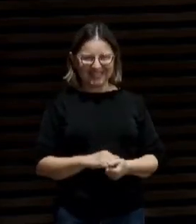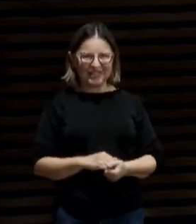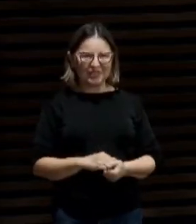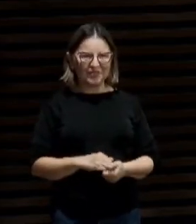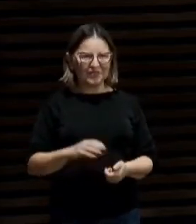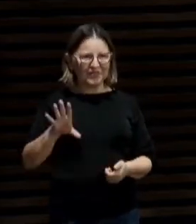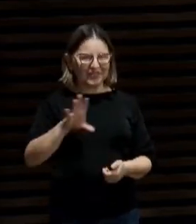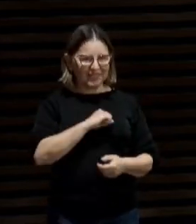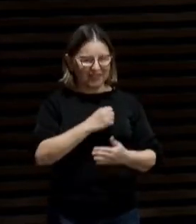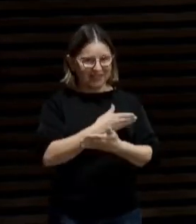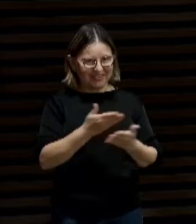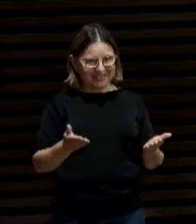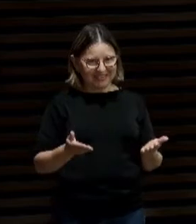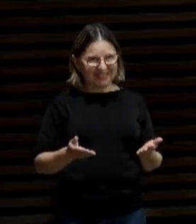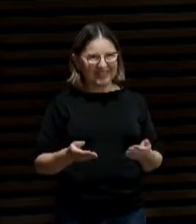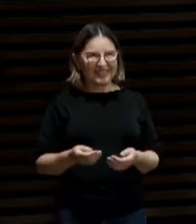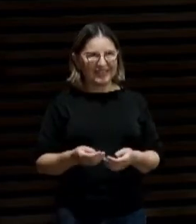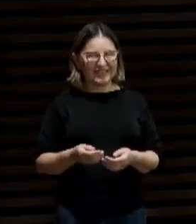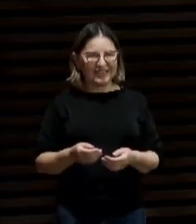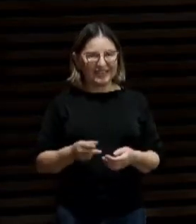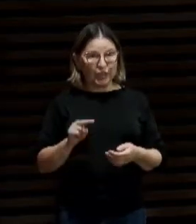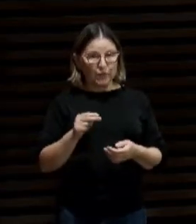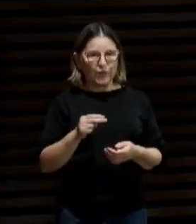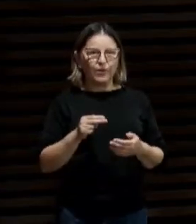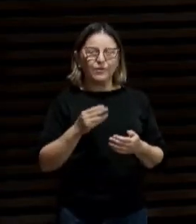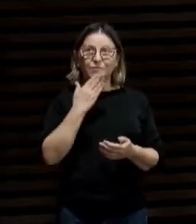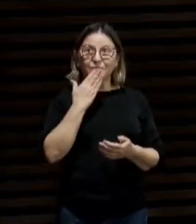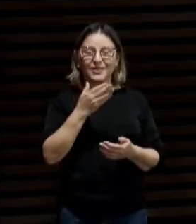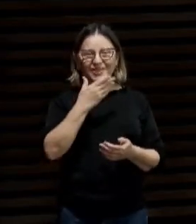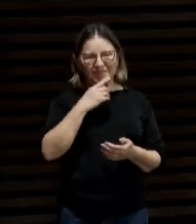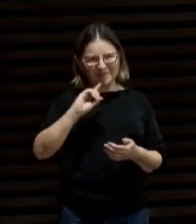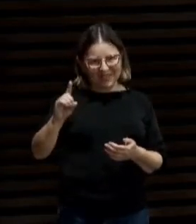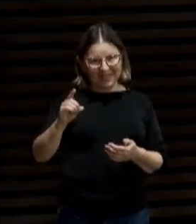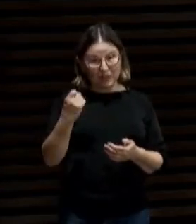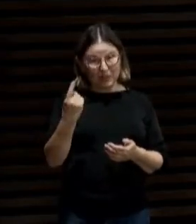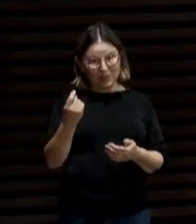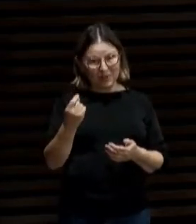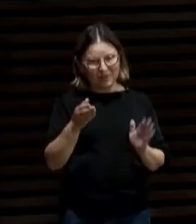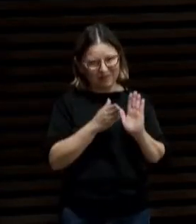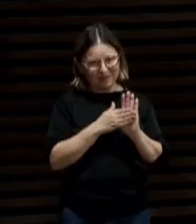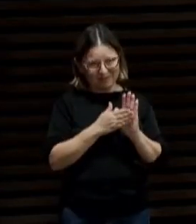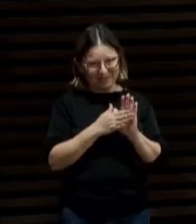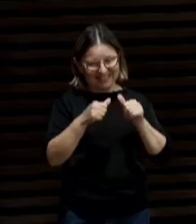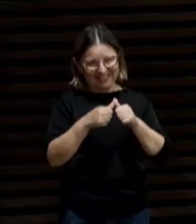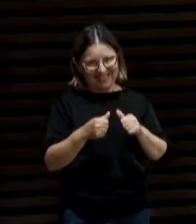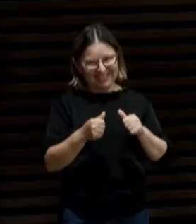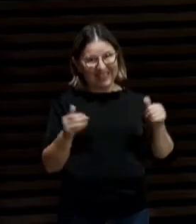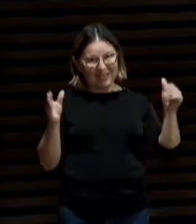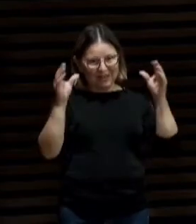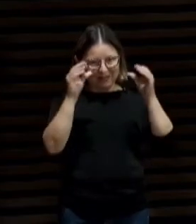Amados, como eu acabei de pedir ao Pai, o meu propósito nessa noite, nesse encontro nosso, nessa reunião